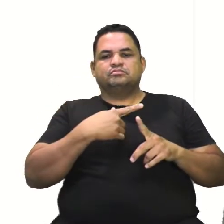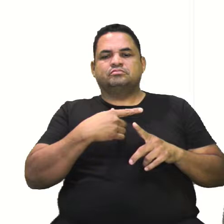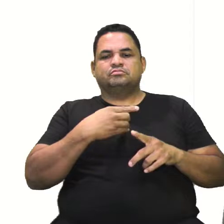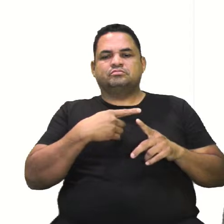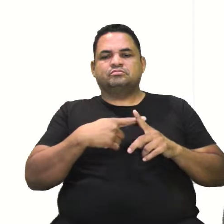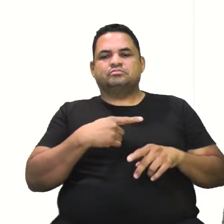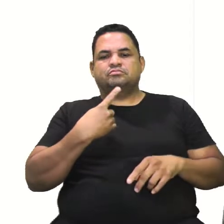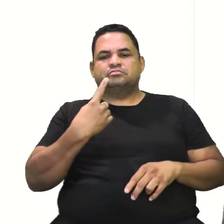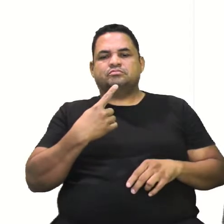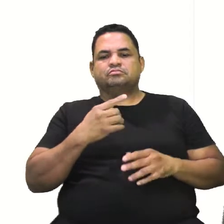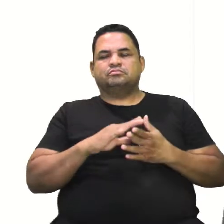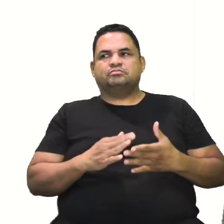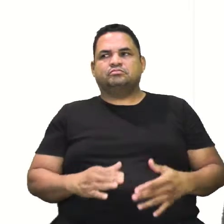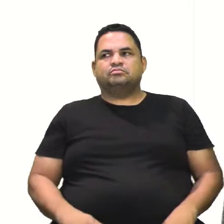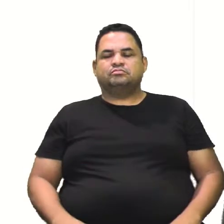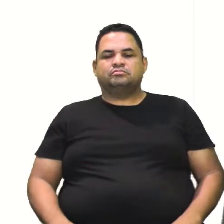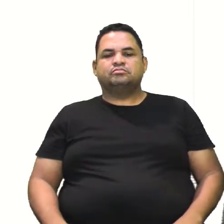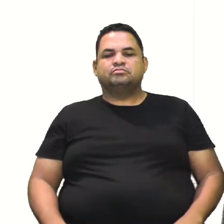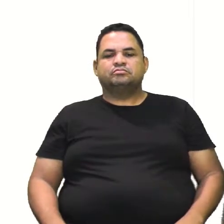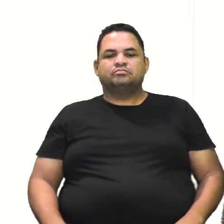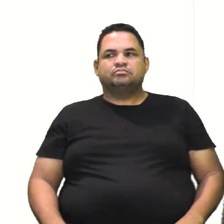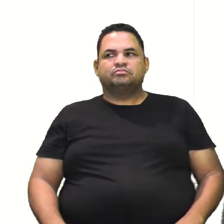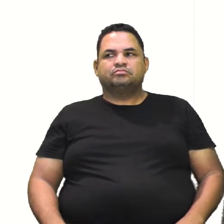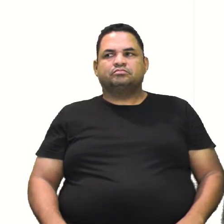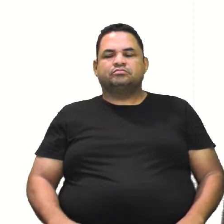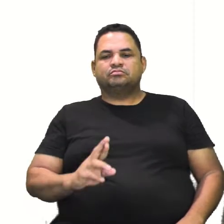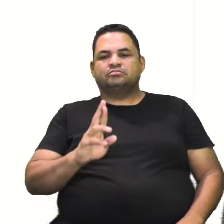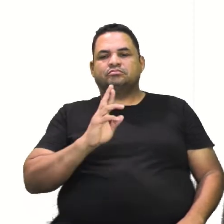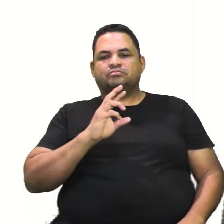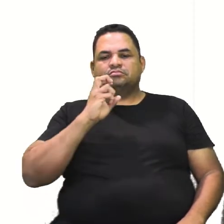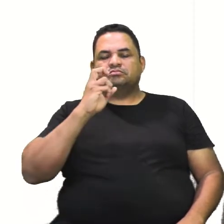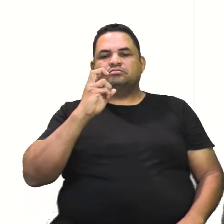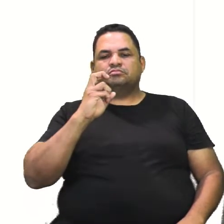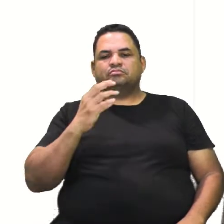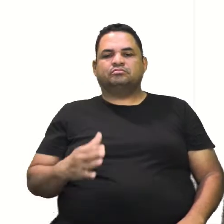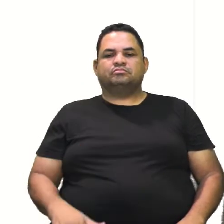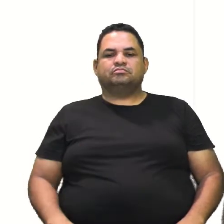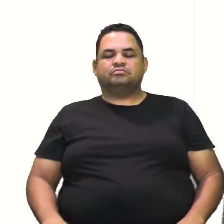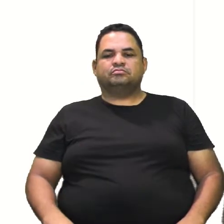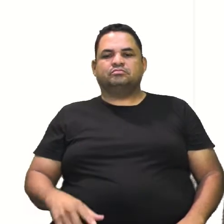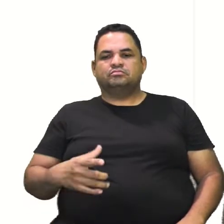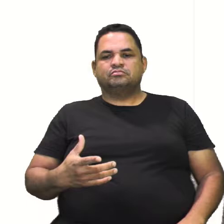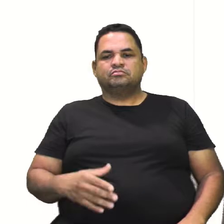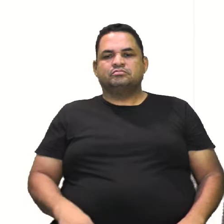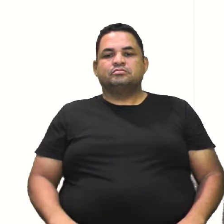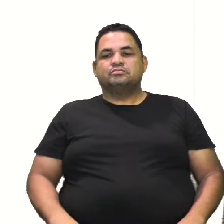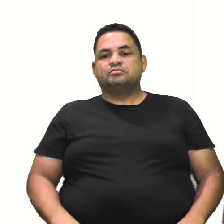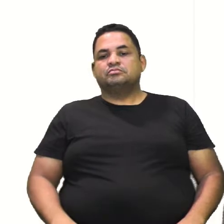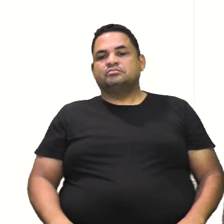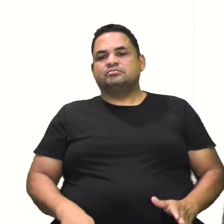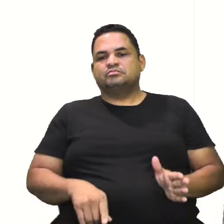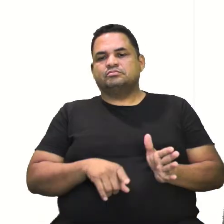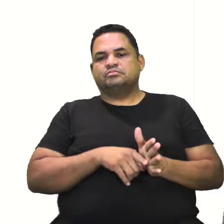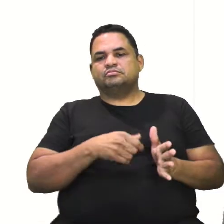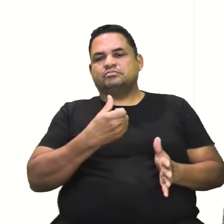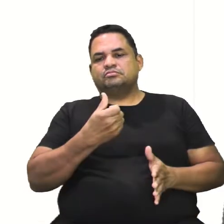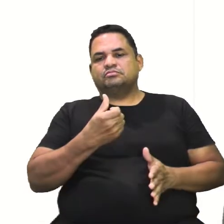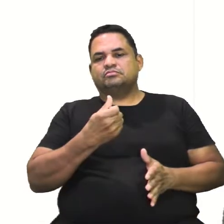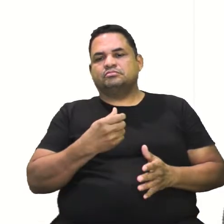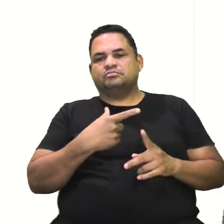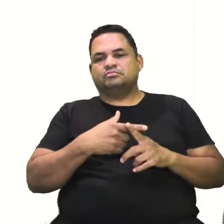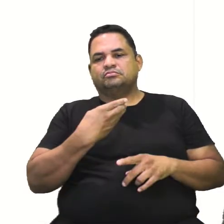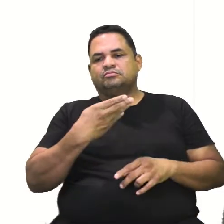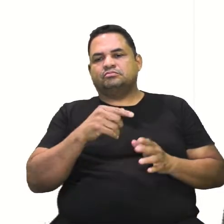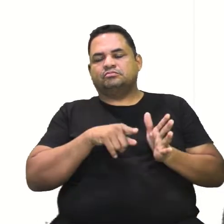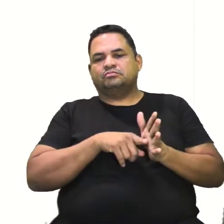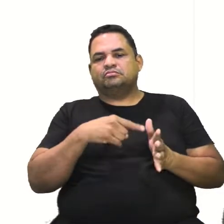1 ao quadrado, 1. Né? E isso vai dar 5, né? Aí eu devo 7, tenho 4 para pagar, devo 3, né? Mas no módulo, o que